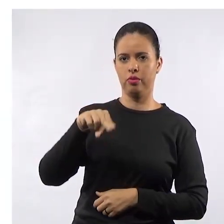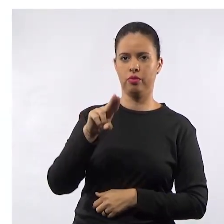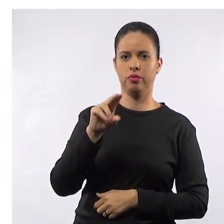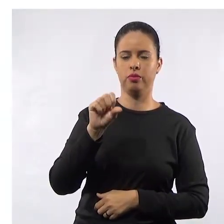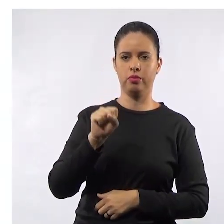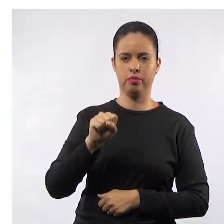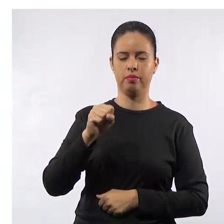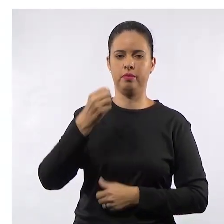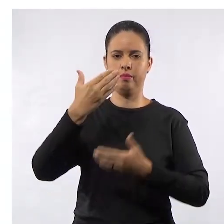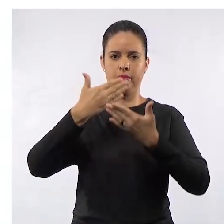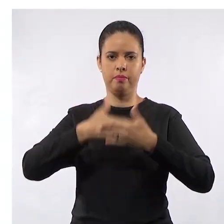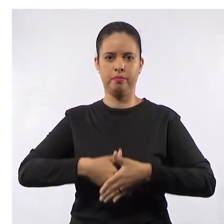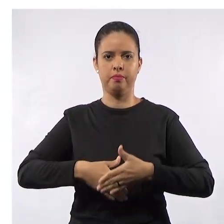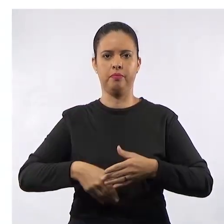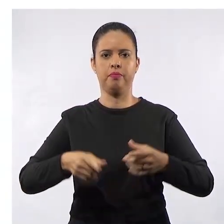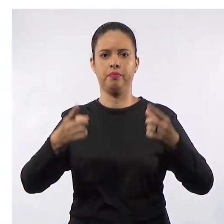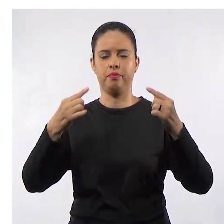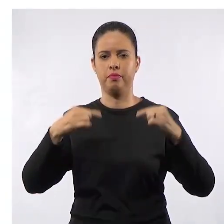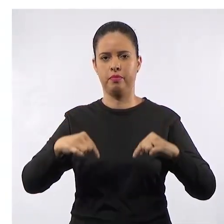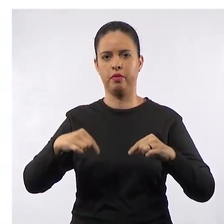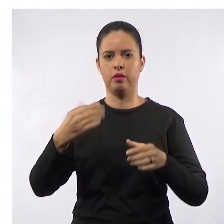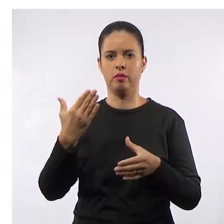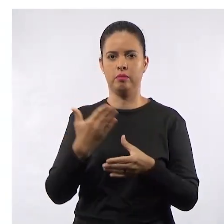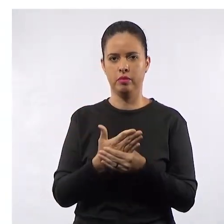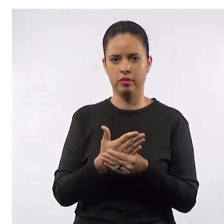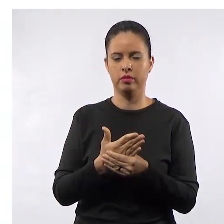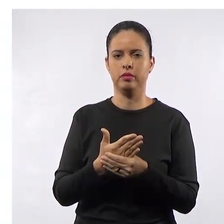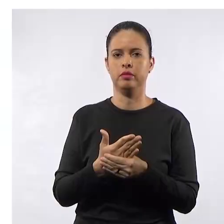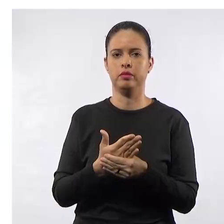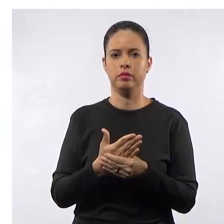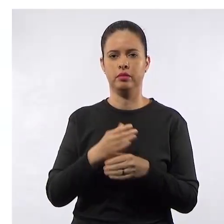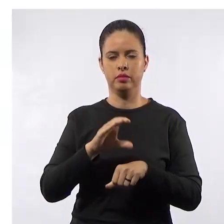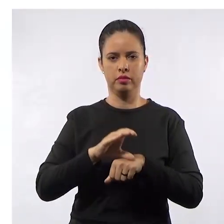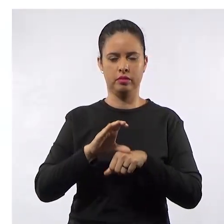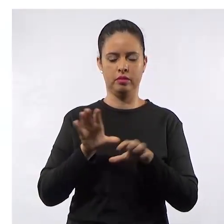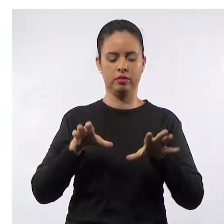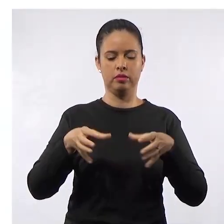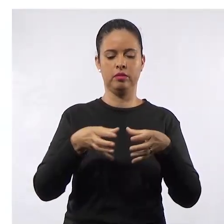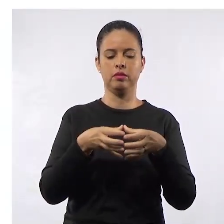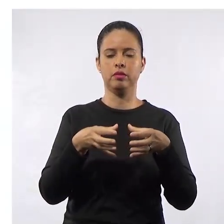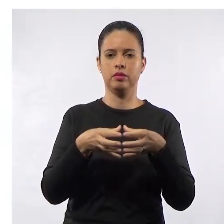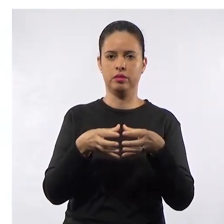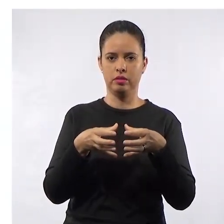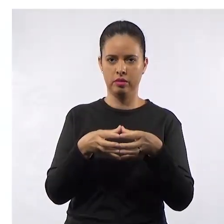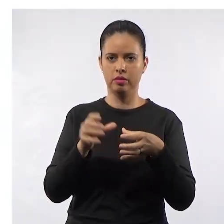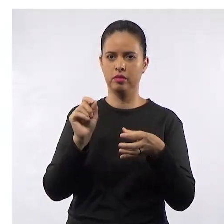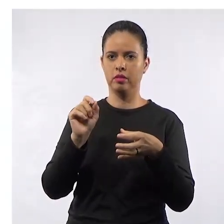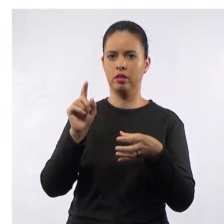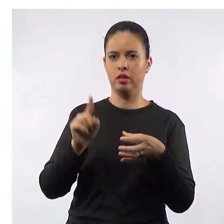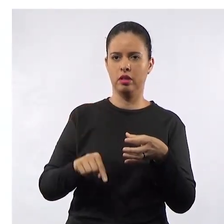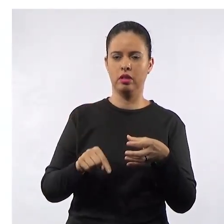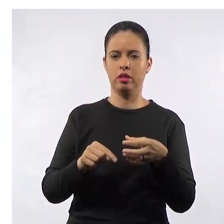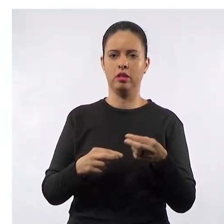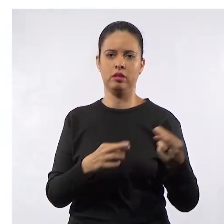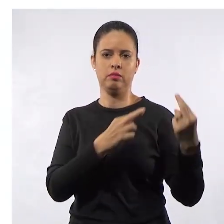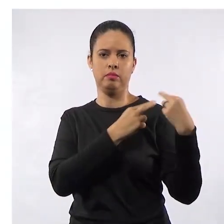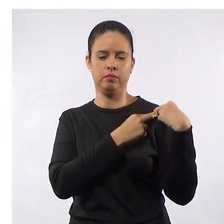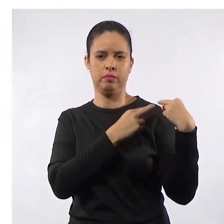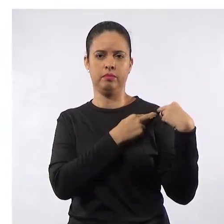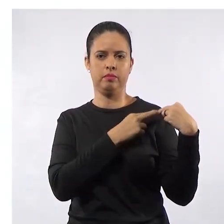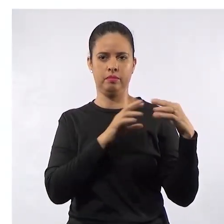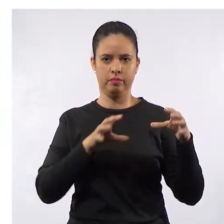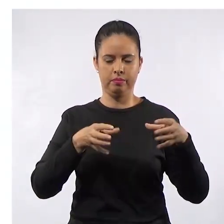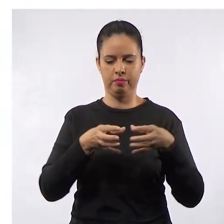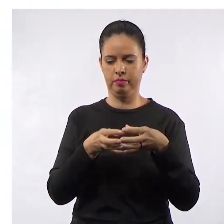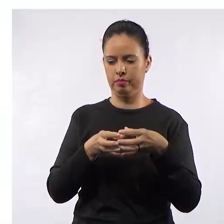é do fornecedor, tá? E quando a gente vê ali ele falando sobre o processo civil coletivo, é quando ele fala sobre a tutela coletiva